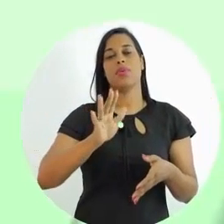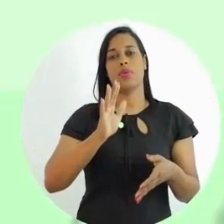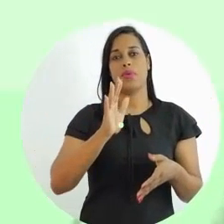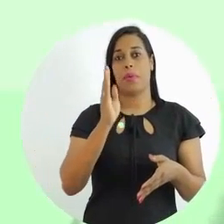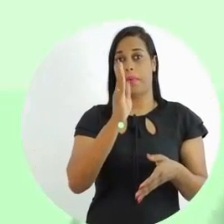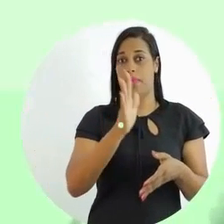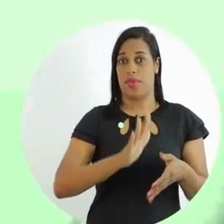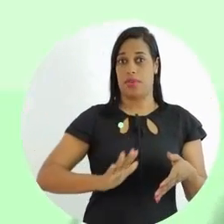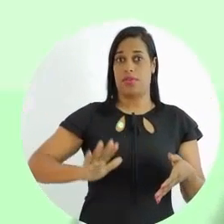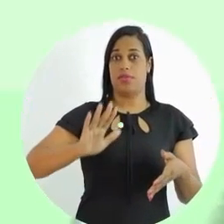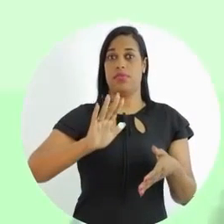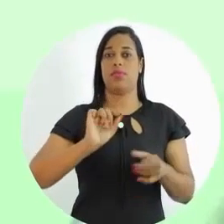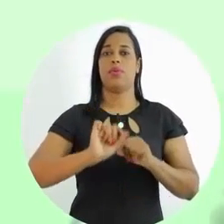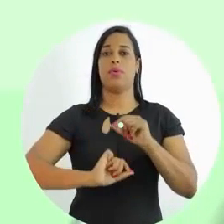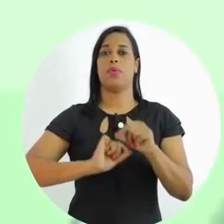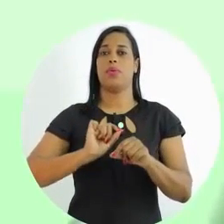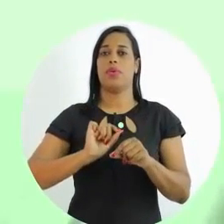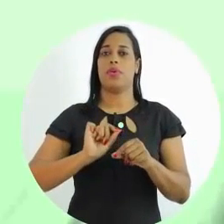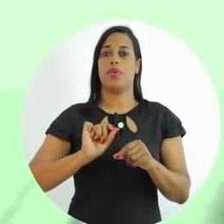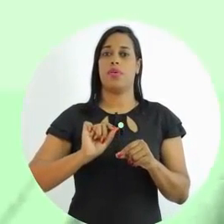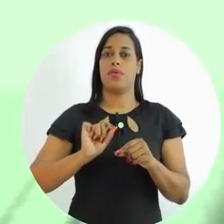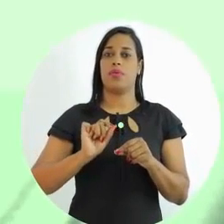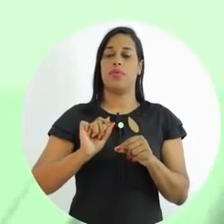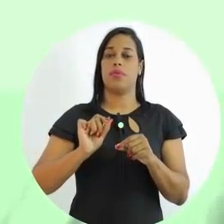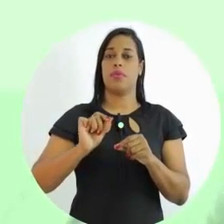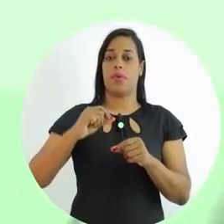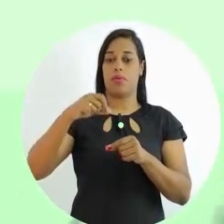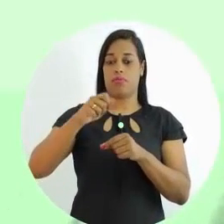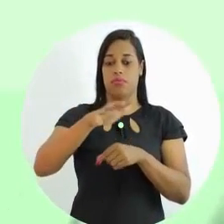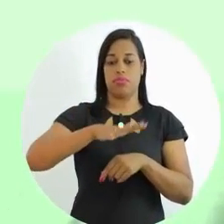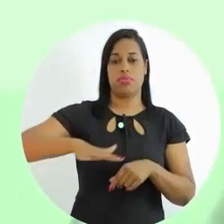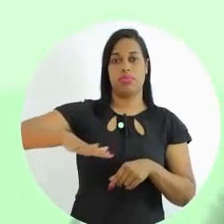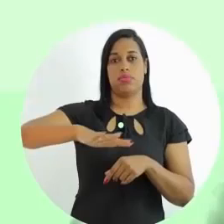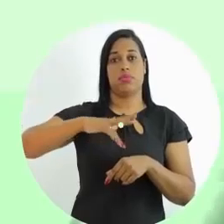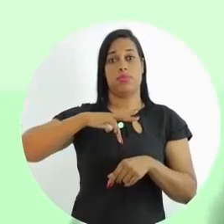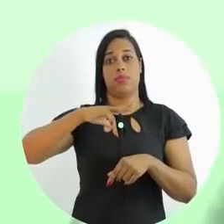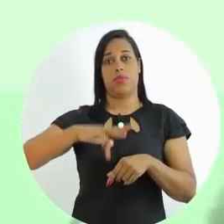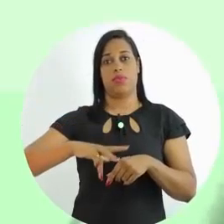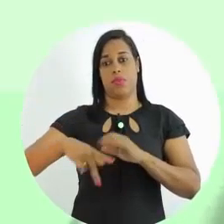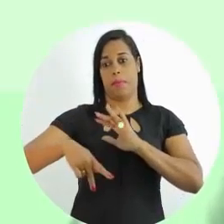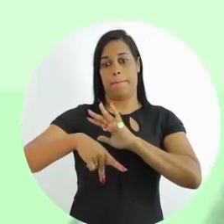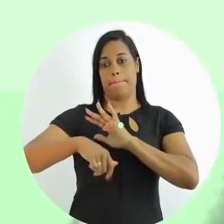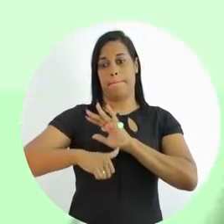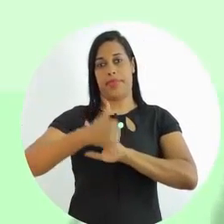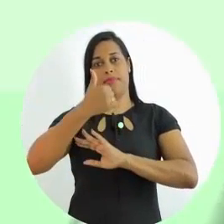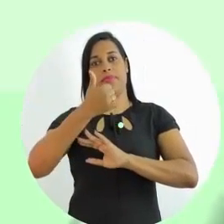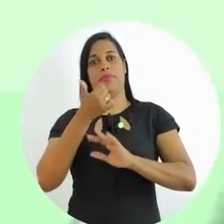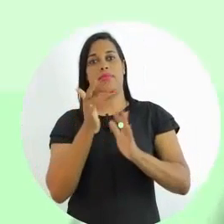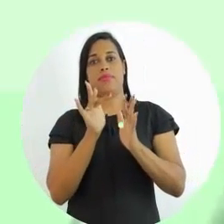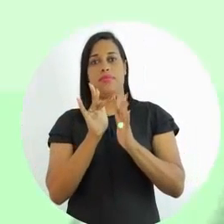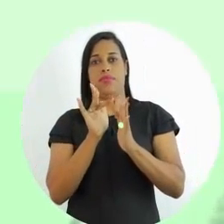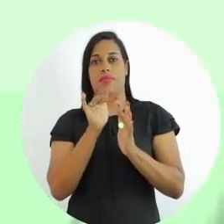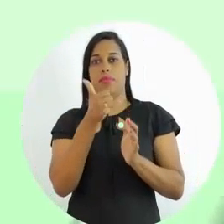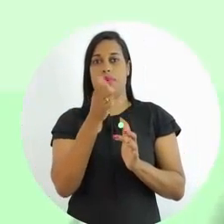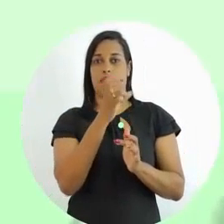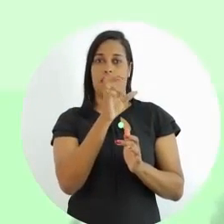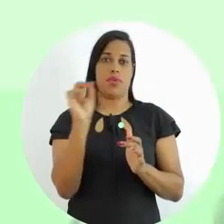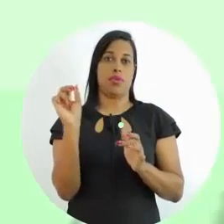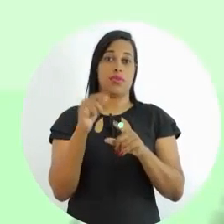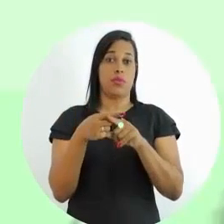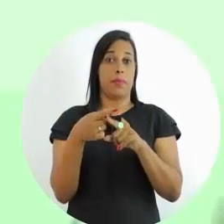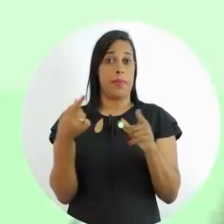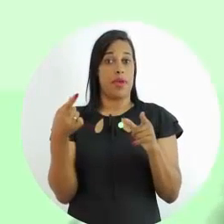se compreendeu ao Brasil, foi ocupado pelos portugueses, não necessariamente no primeiro momento, em